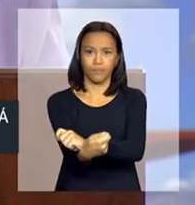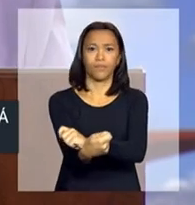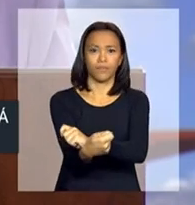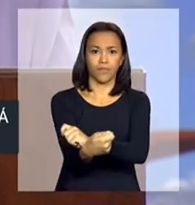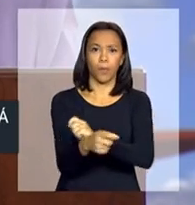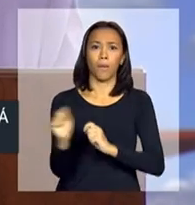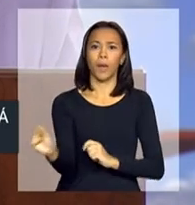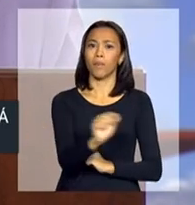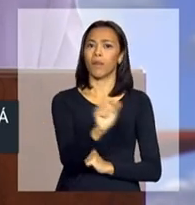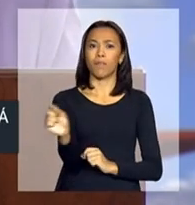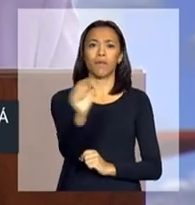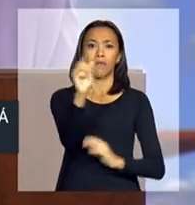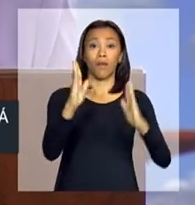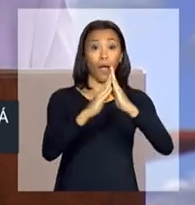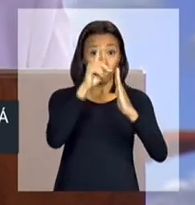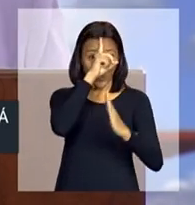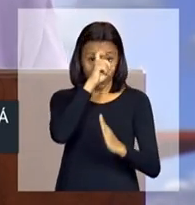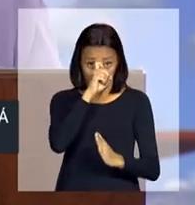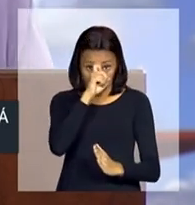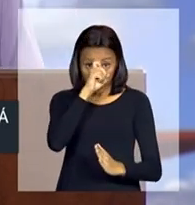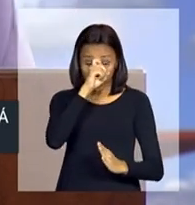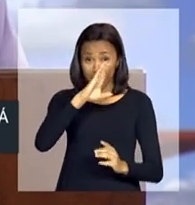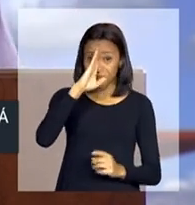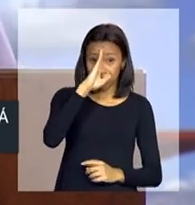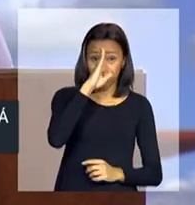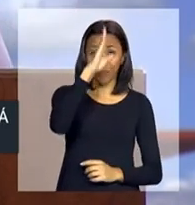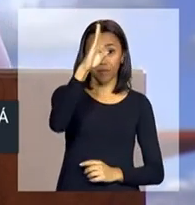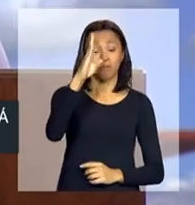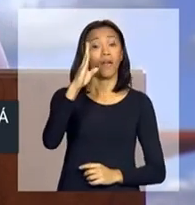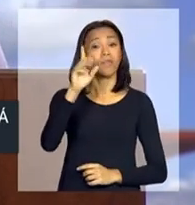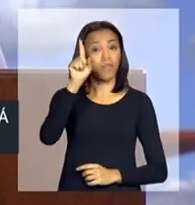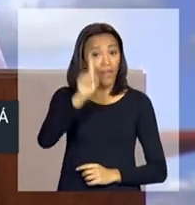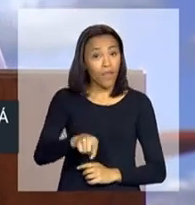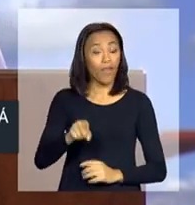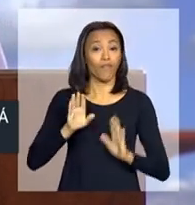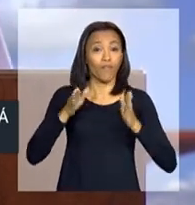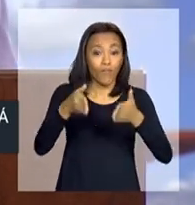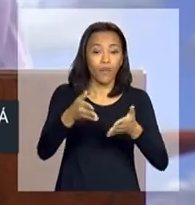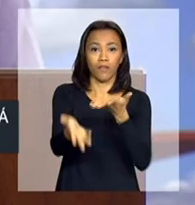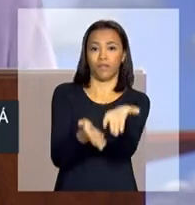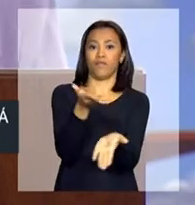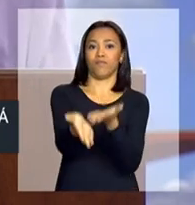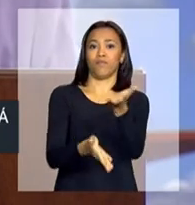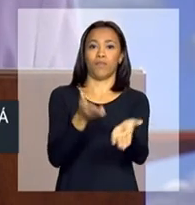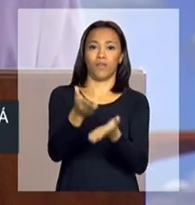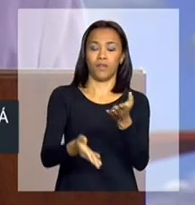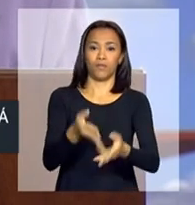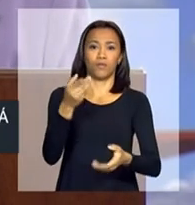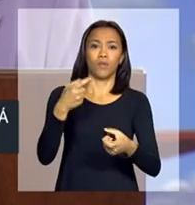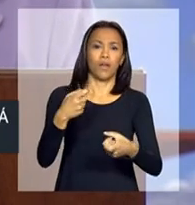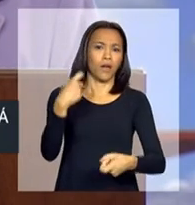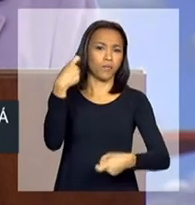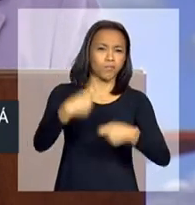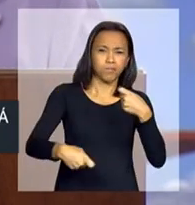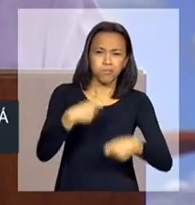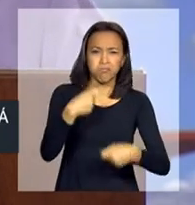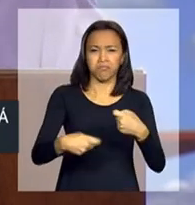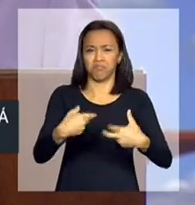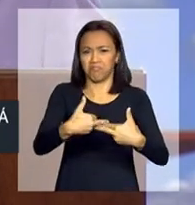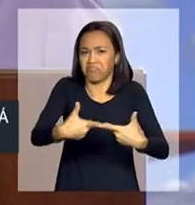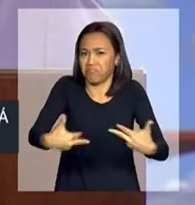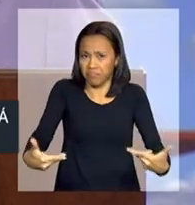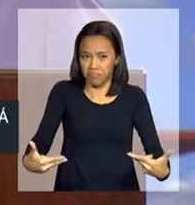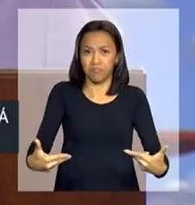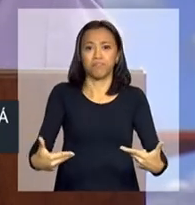um dos hospitais de referência para o atendimento de violência sexual e